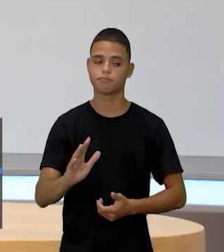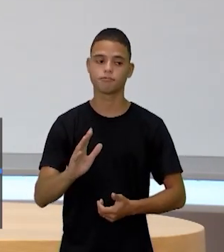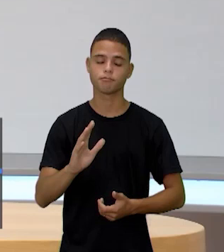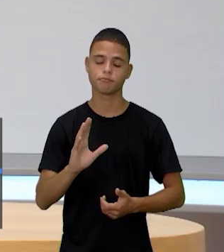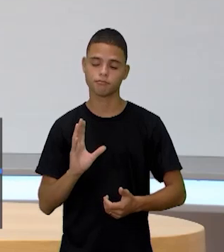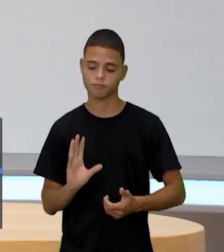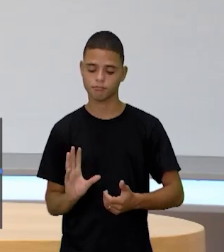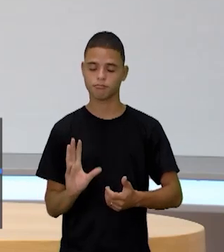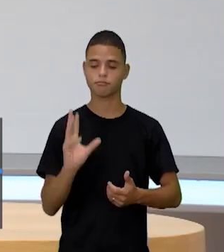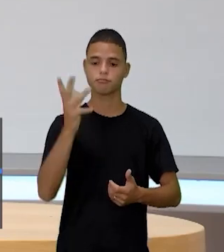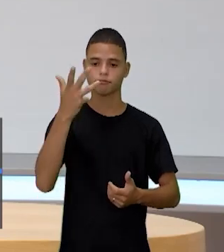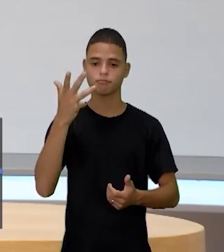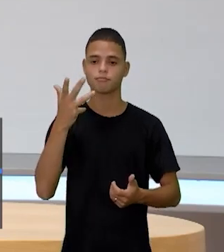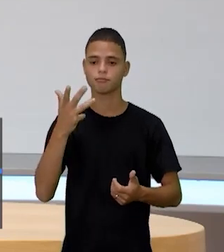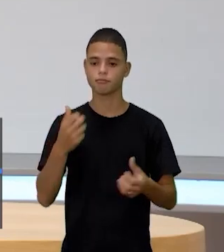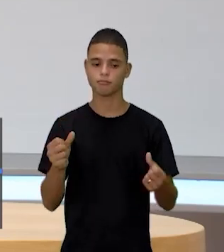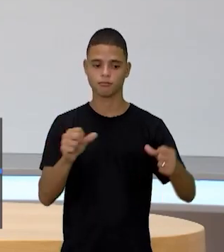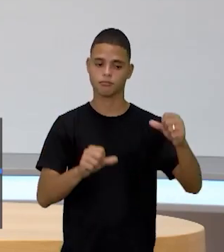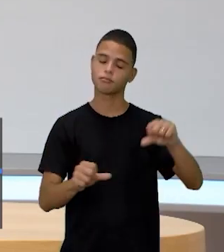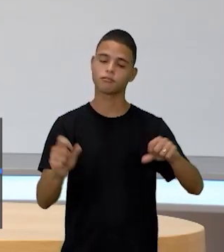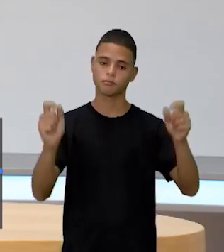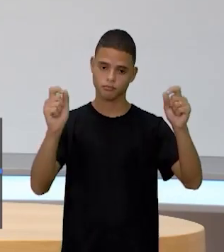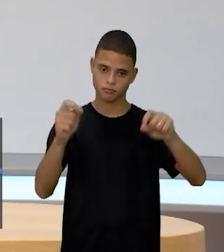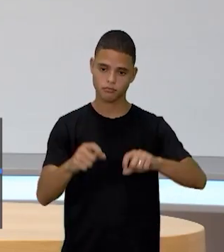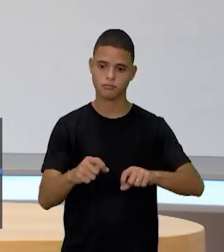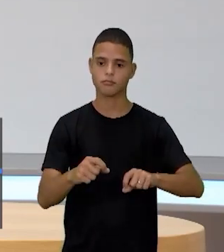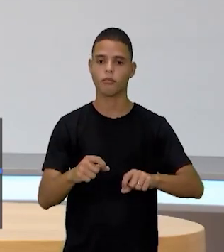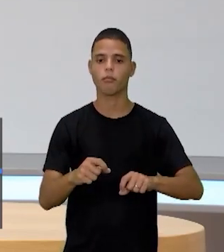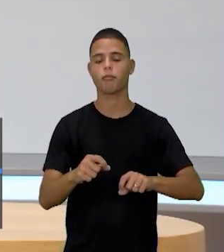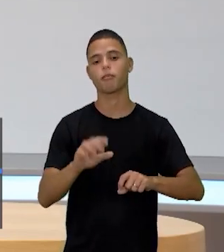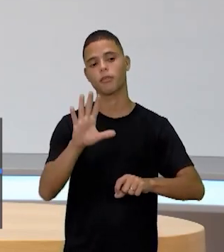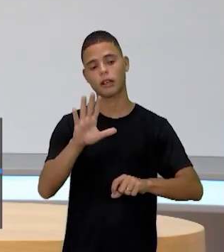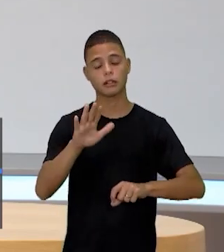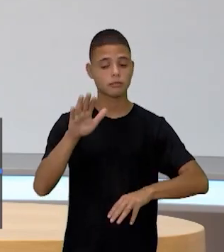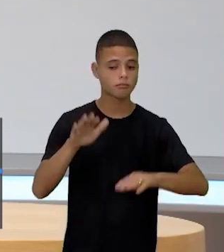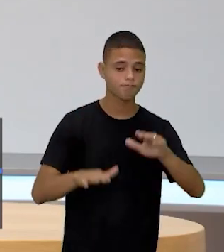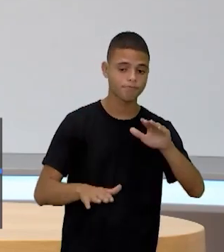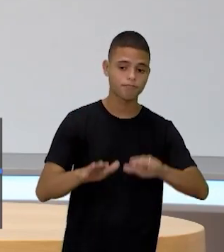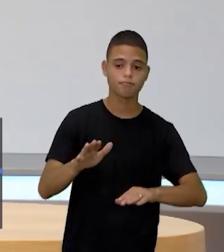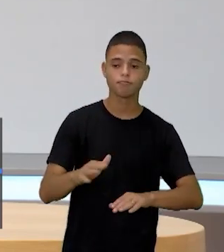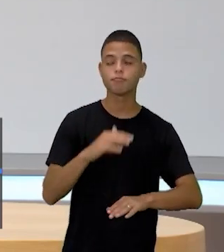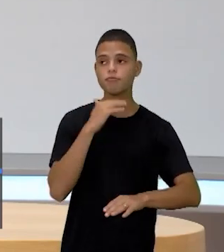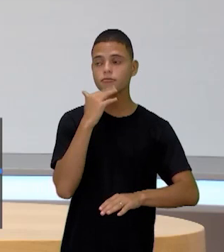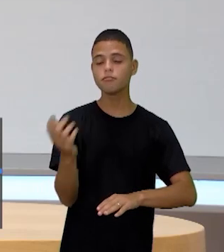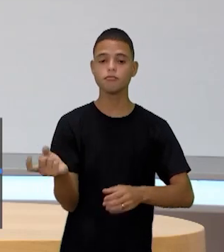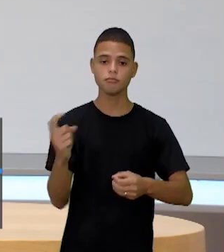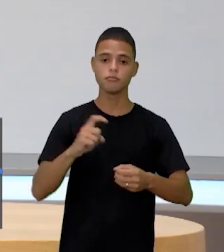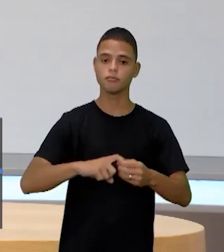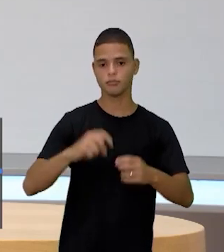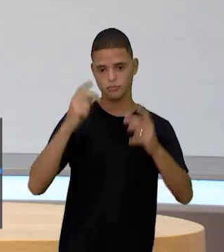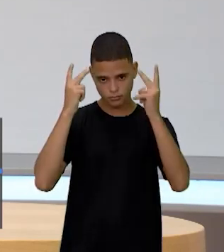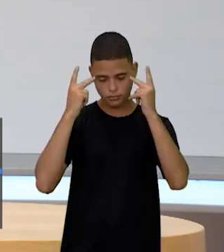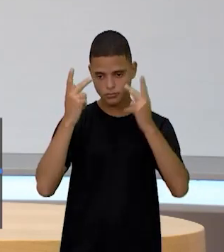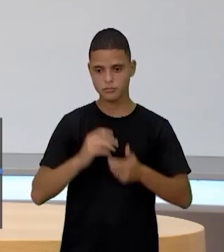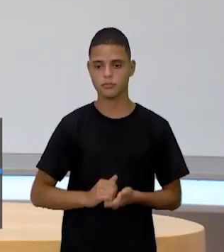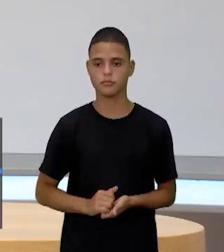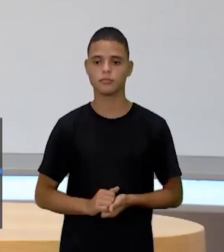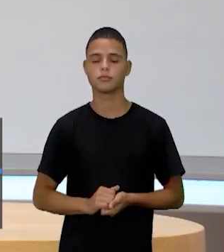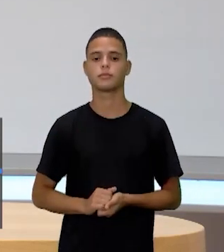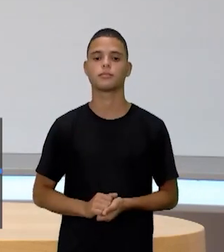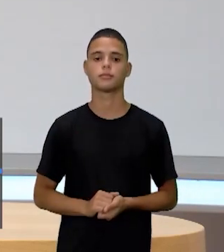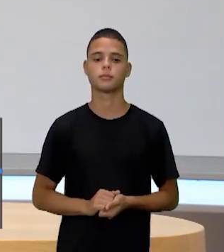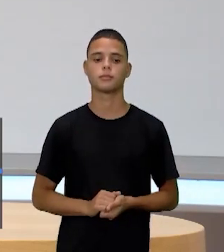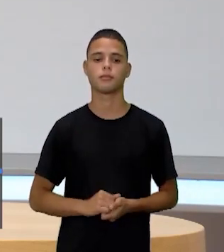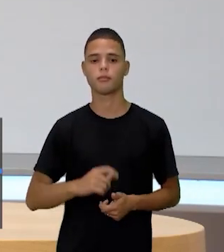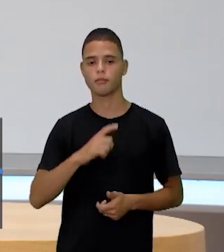ser reversíveis, dependendo da reação, mas a maioria também não é reversível. E aí